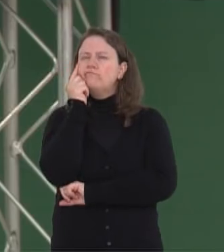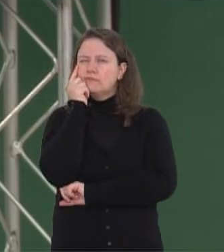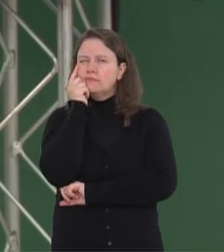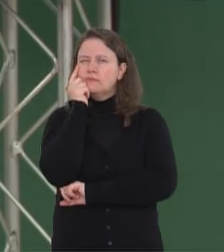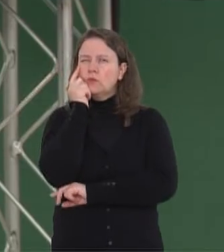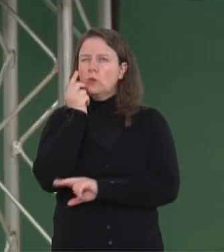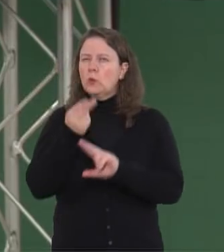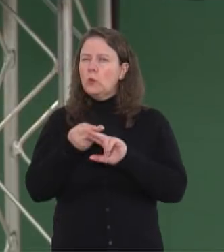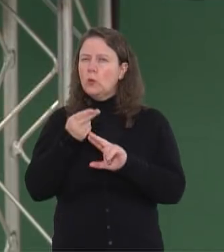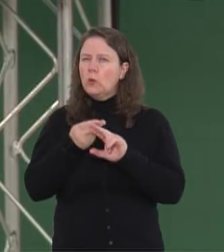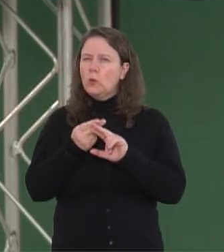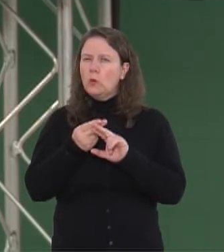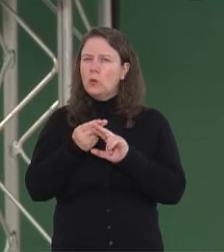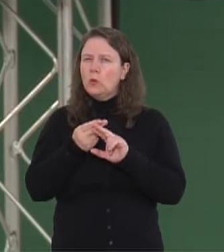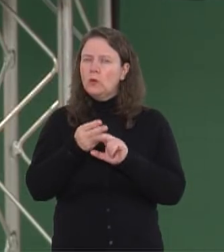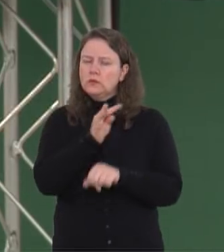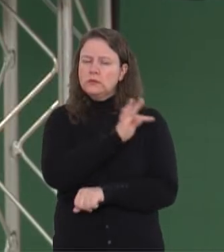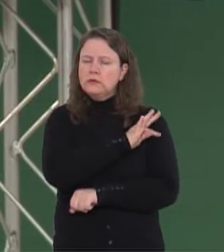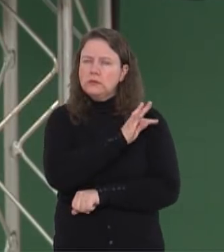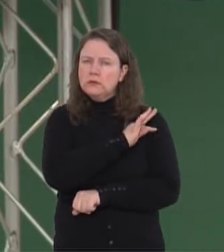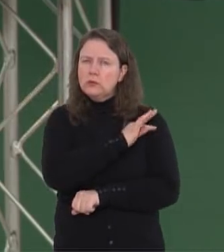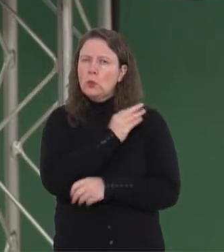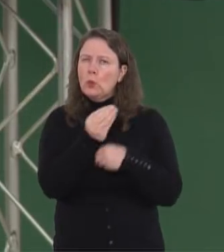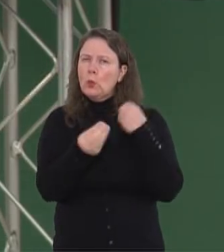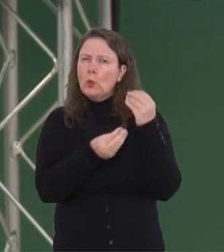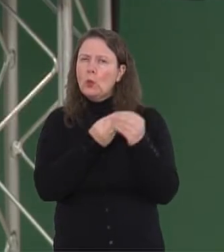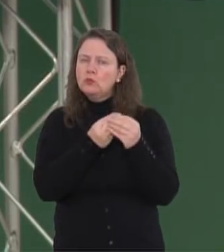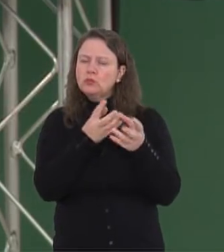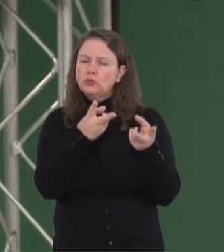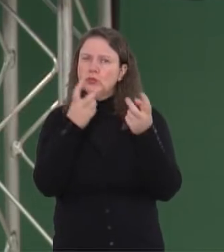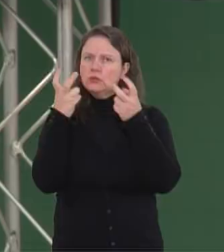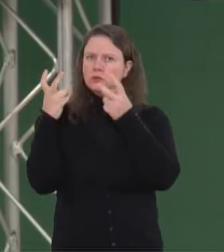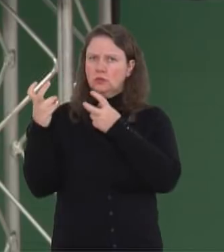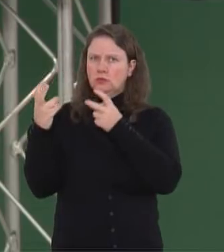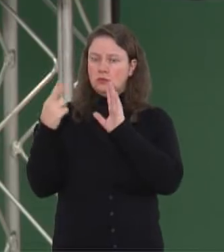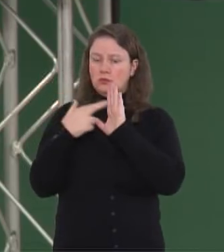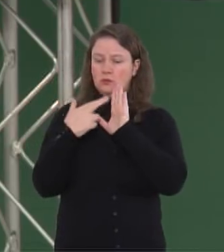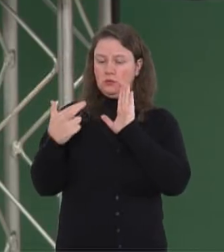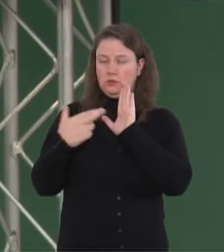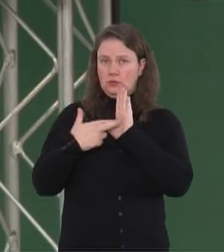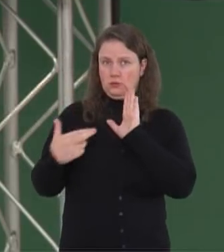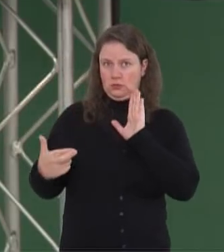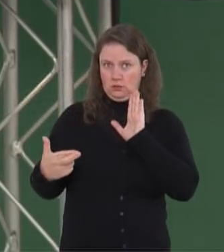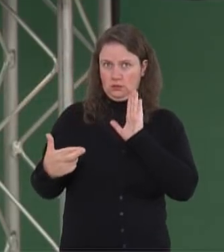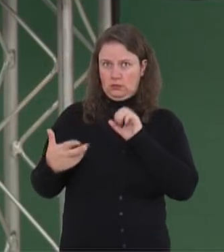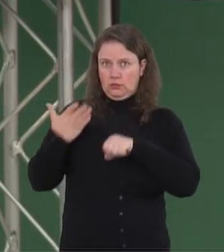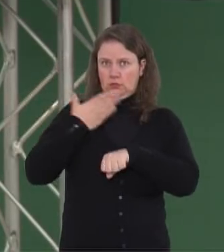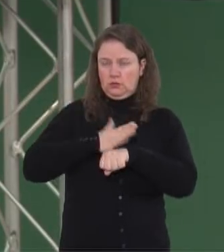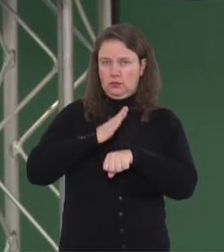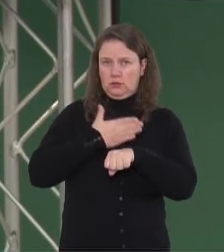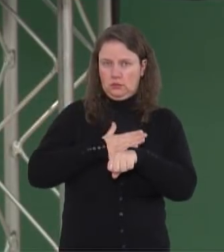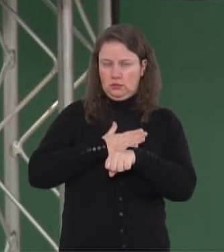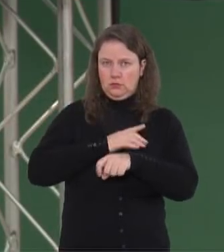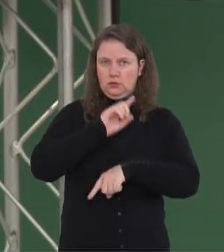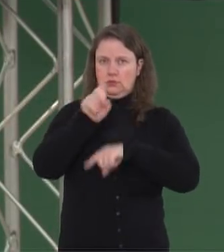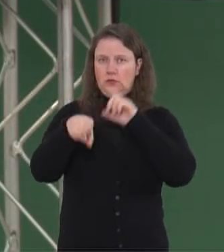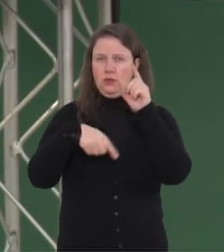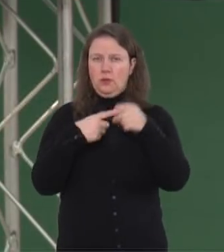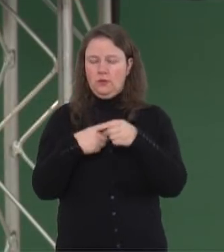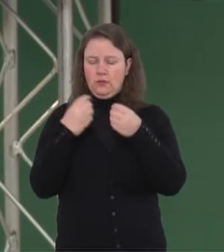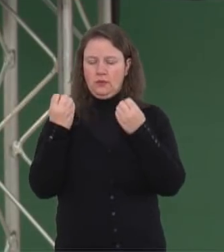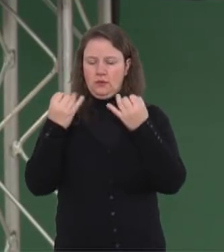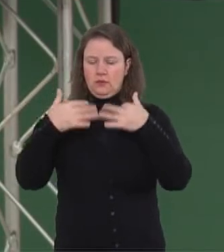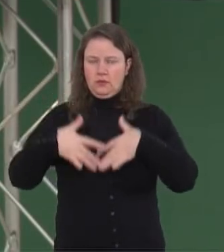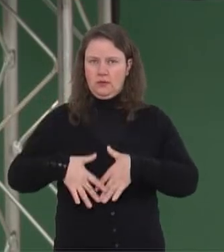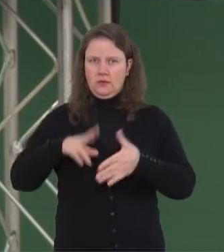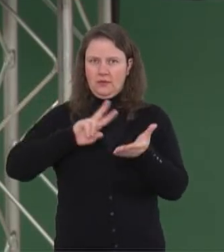usar aquelas técnicas que a gente aprendeu na aulinha anterior? Vamos responder os exercícios e depois a teacher vai trabalhar com vocês